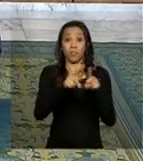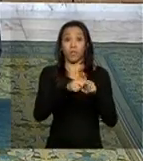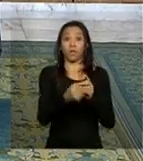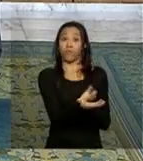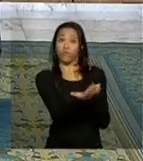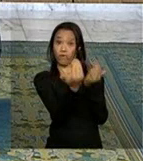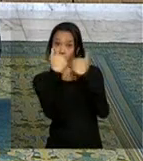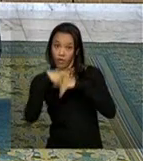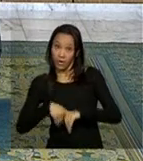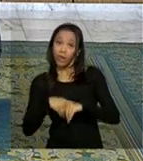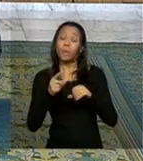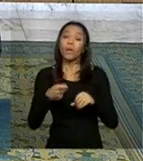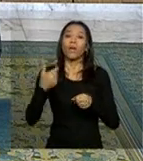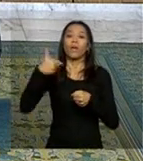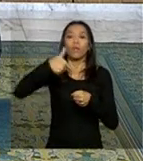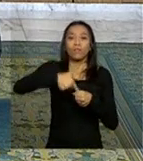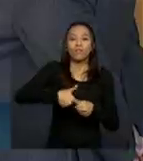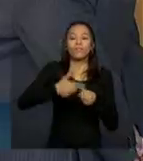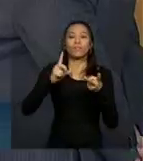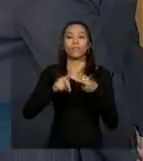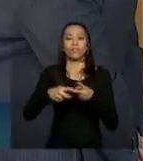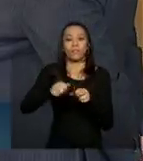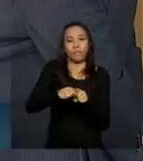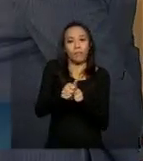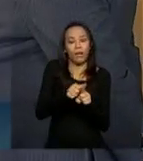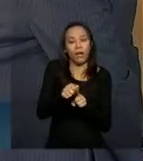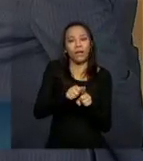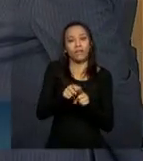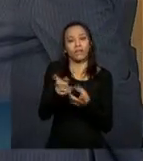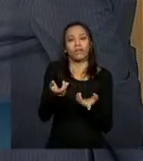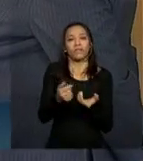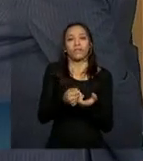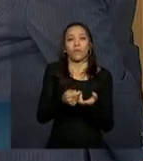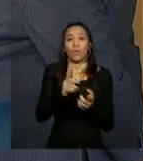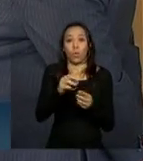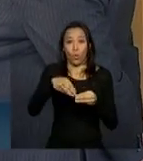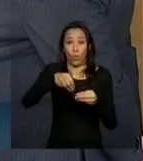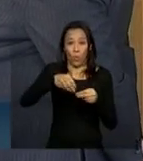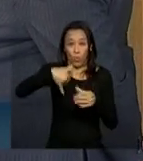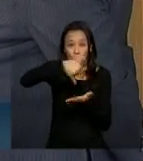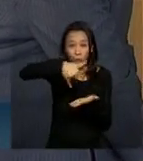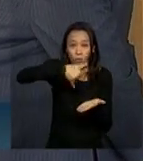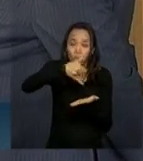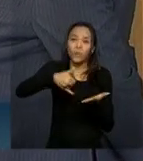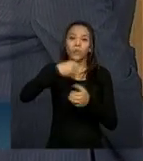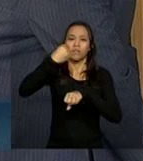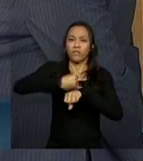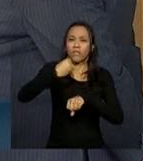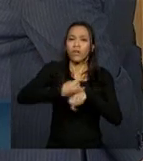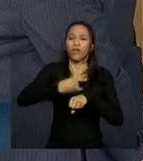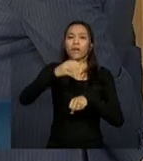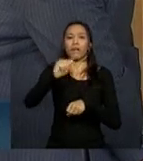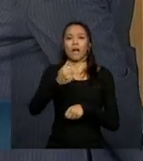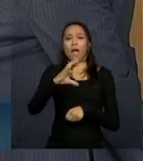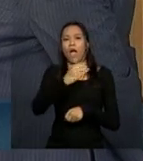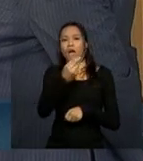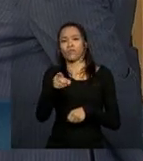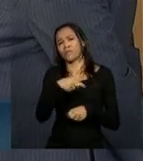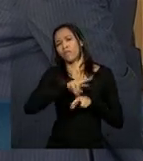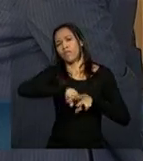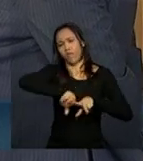importa são combustíveis, plásticos, borracha, gorduras, ferro e aço, entre outros.